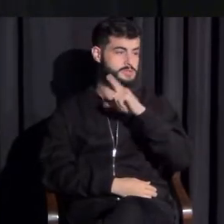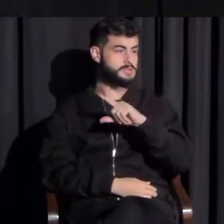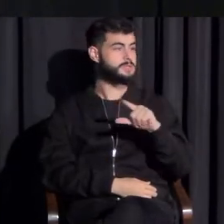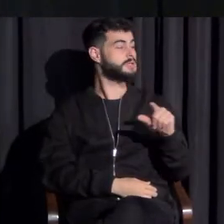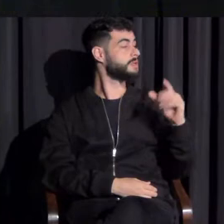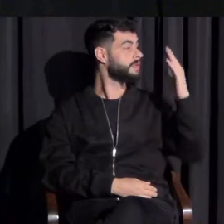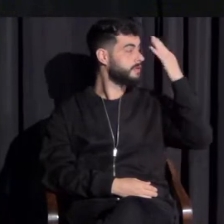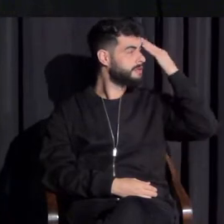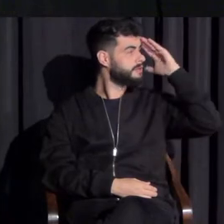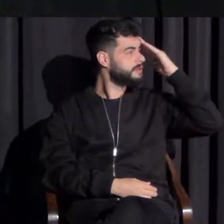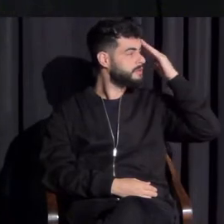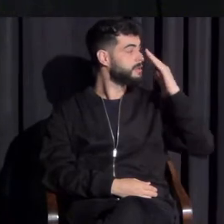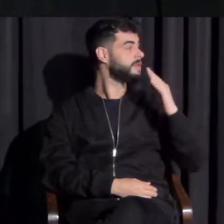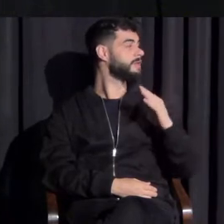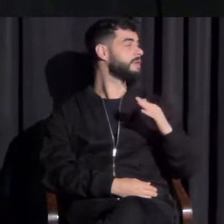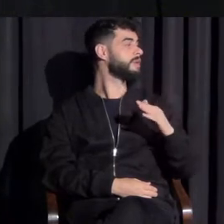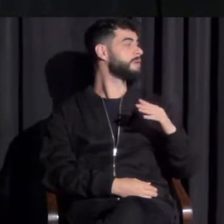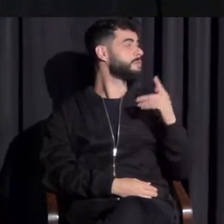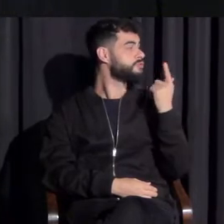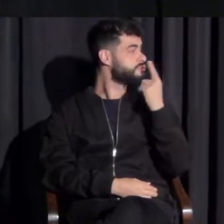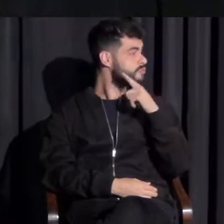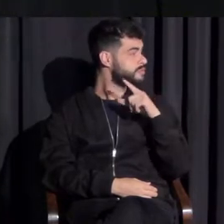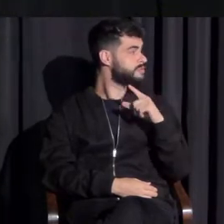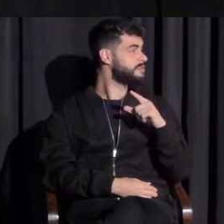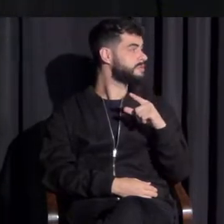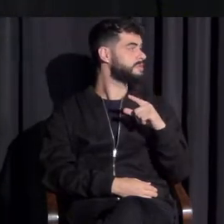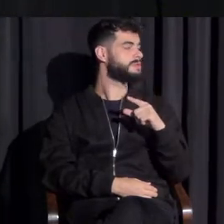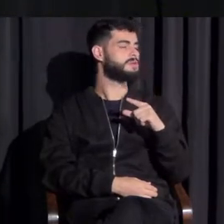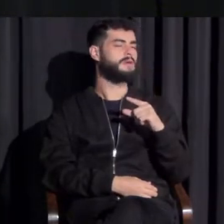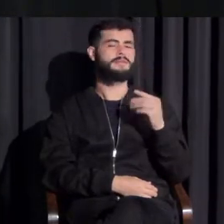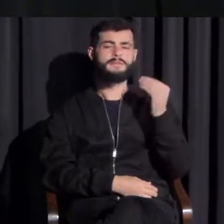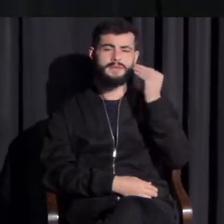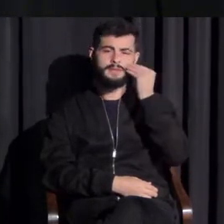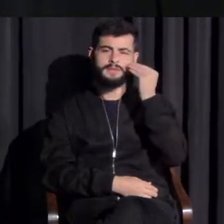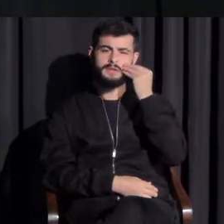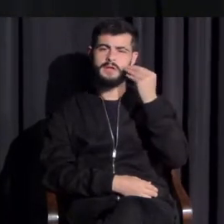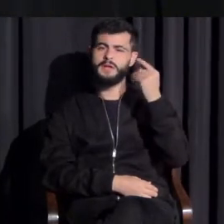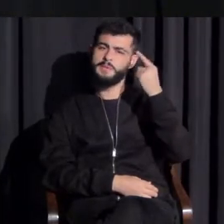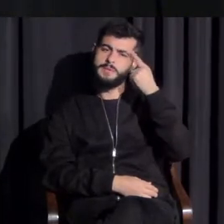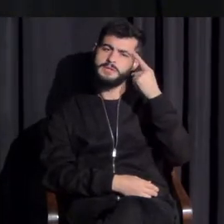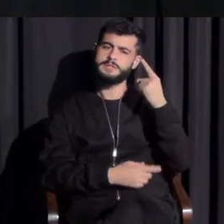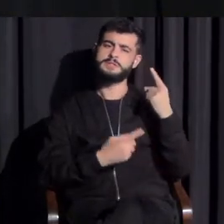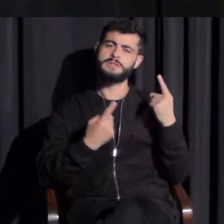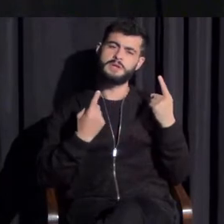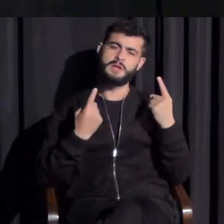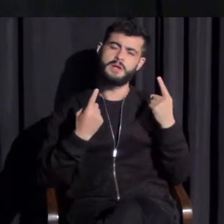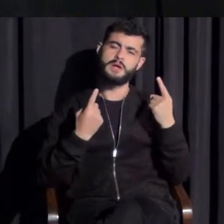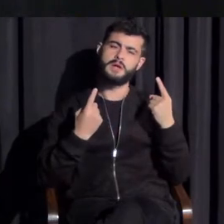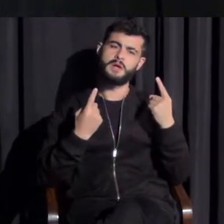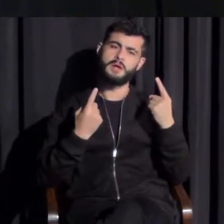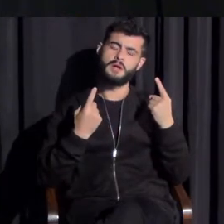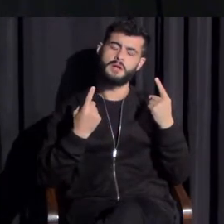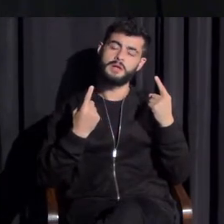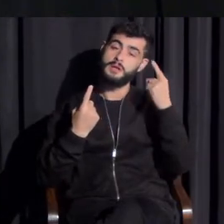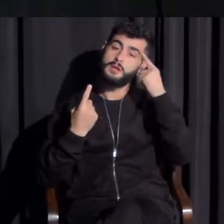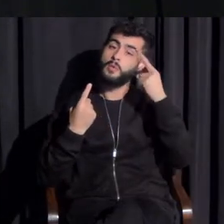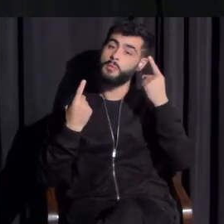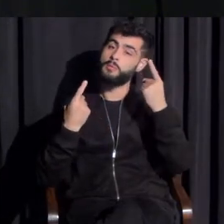mesmo para a gente provocar a construção desses, dessa, e pensar